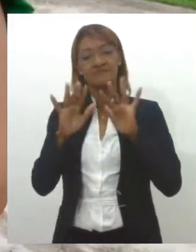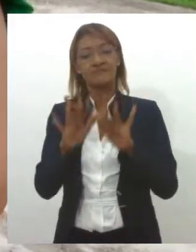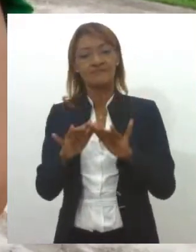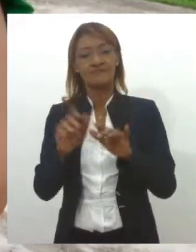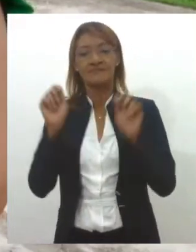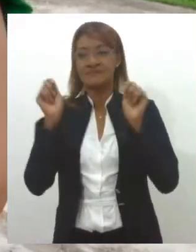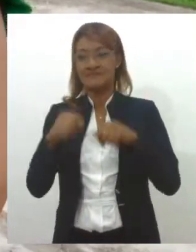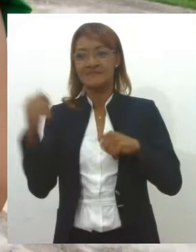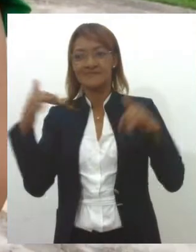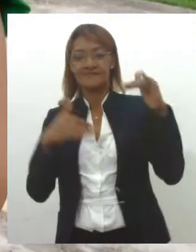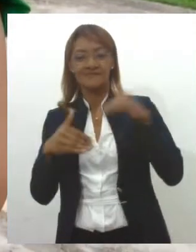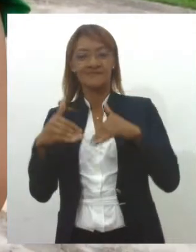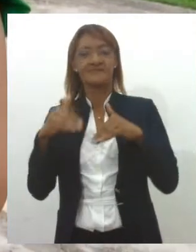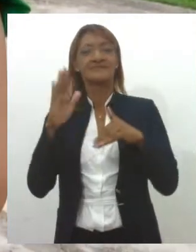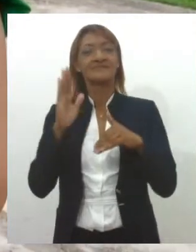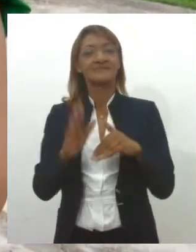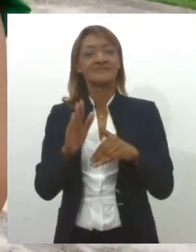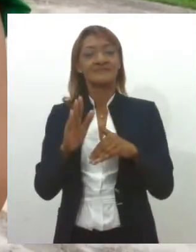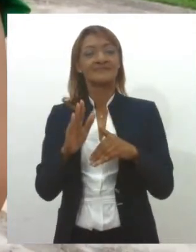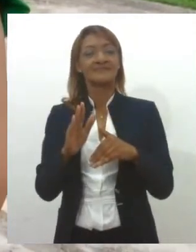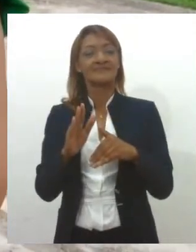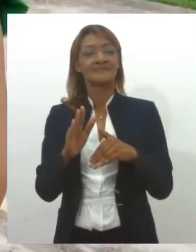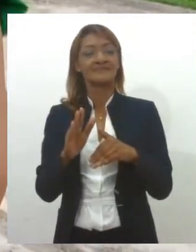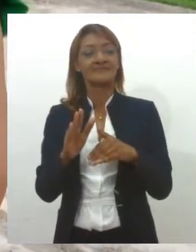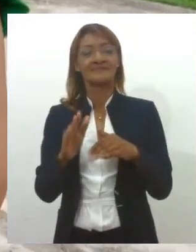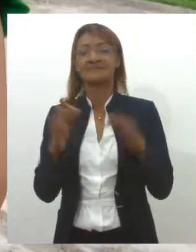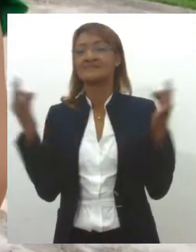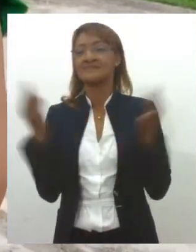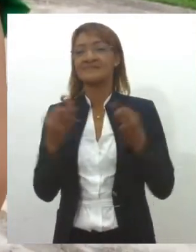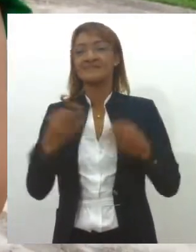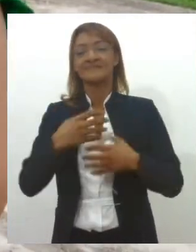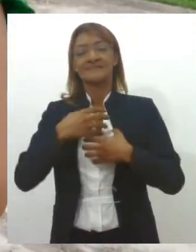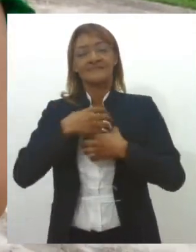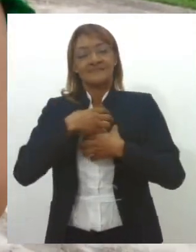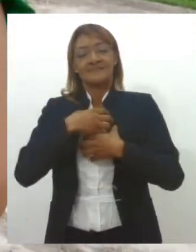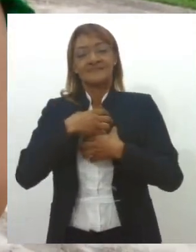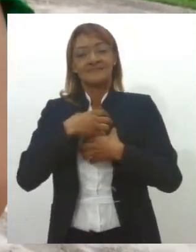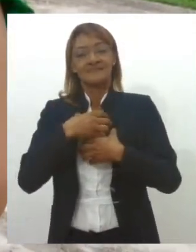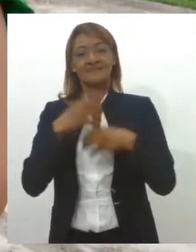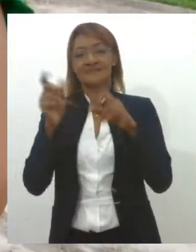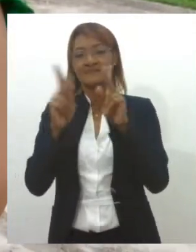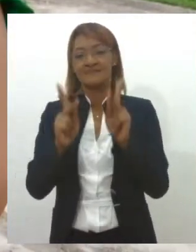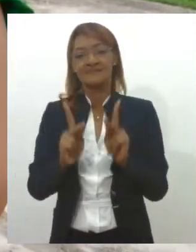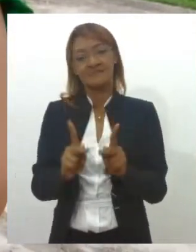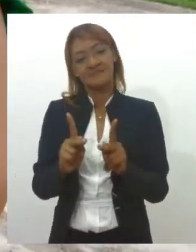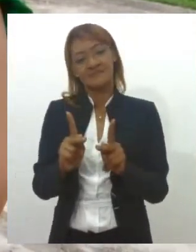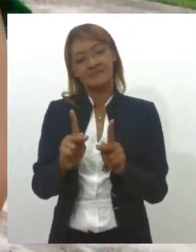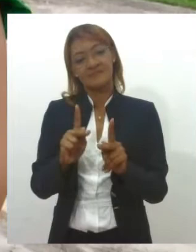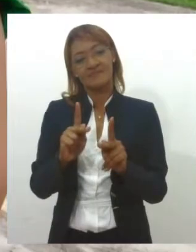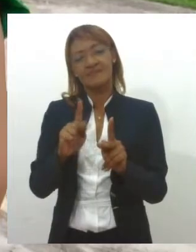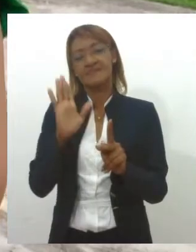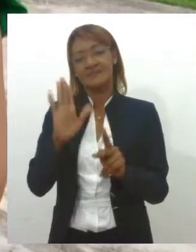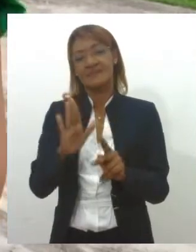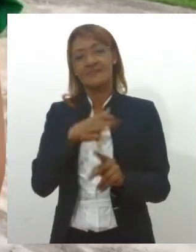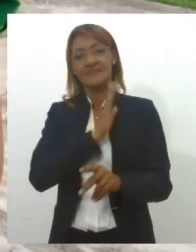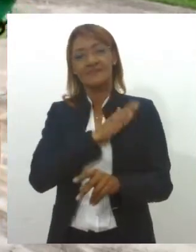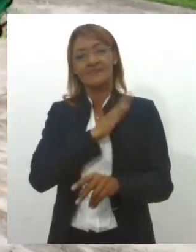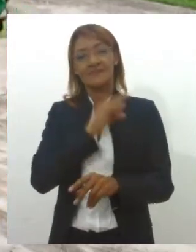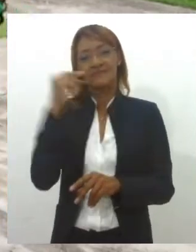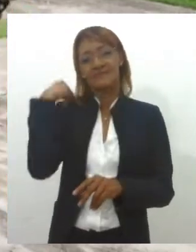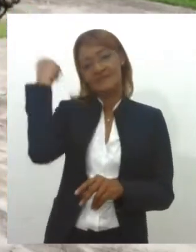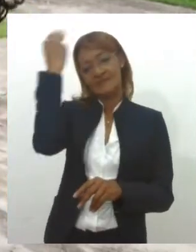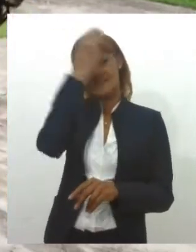pode vir com segurança que vai ser um momento assim de grande espiritualidade e homenageando o coração imaculado de